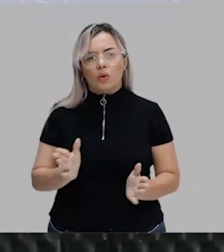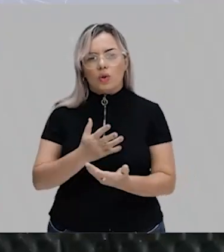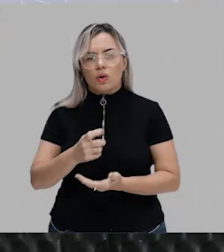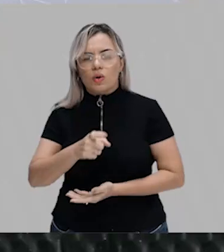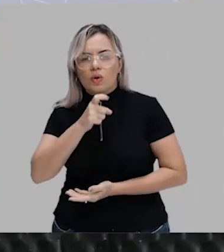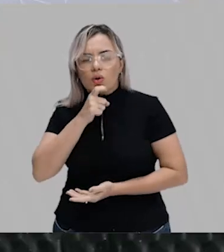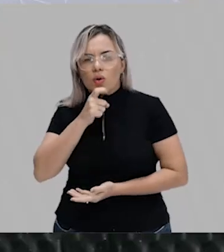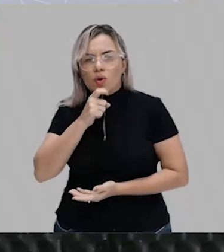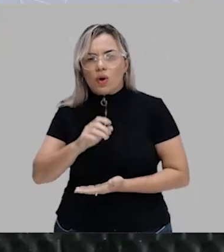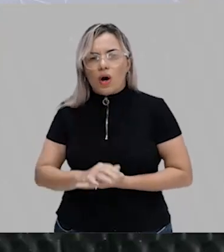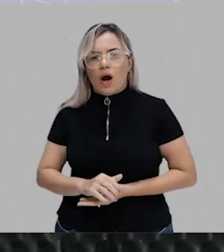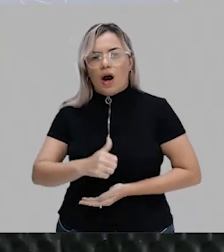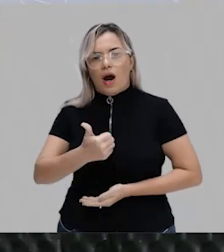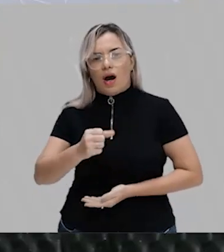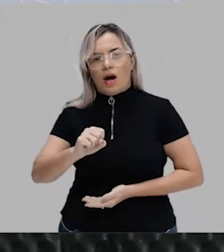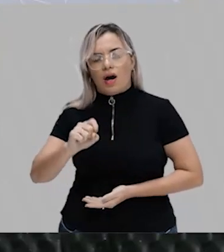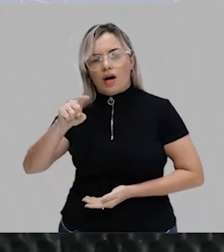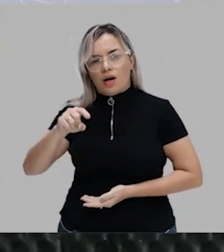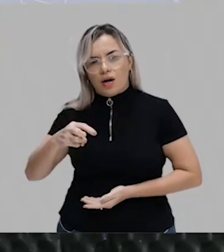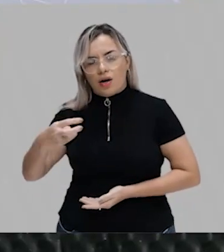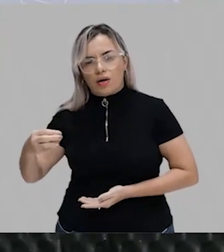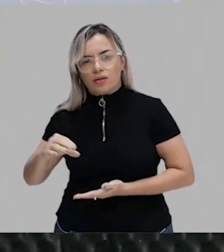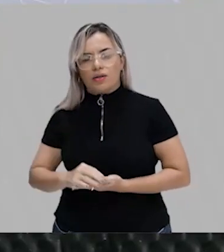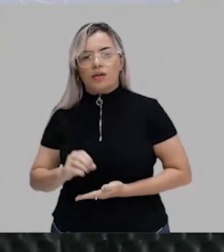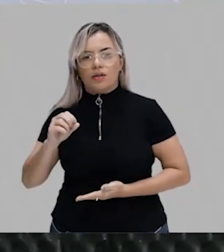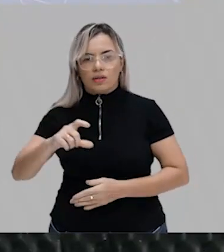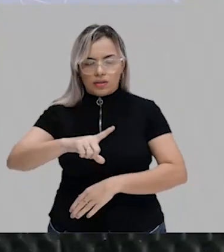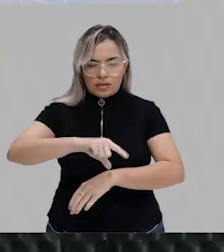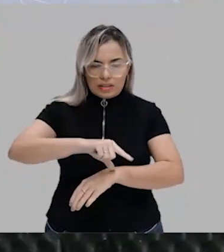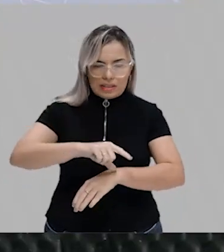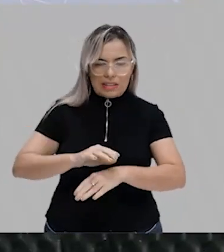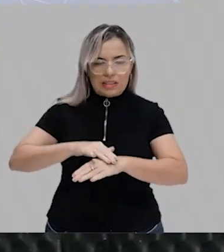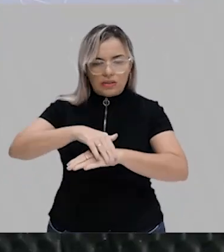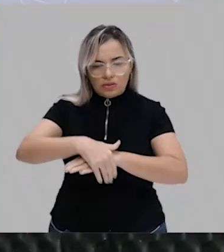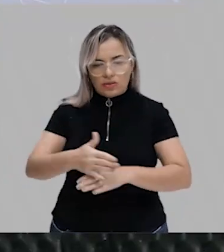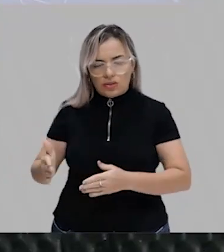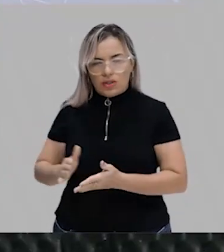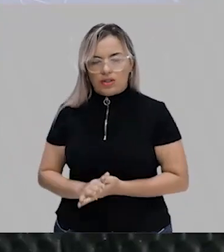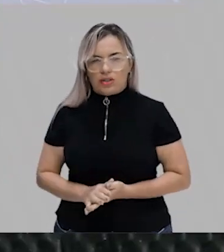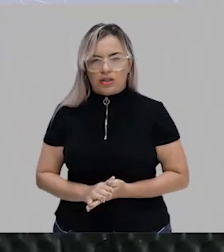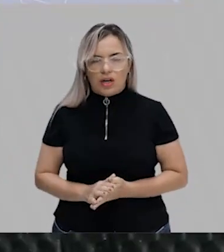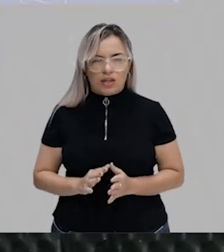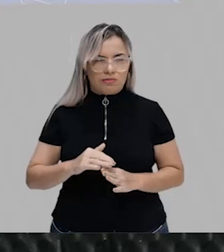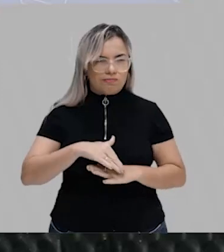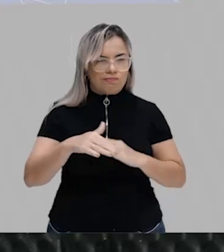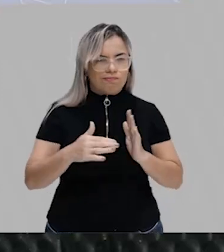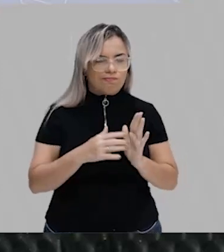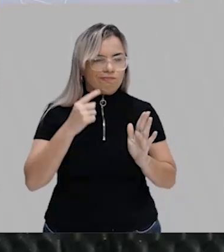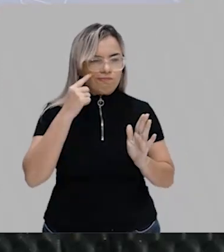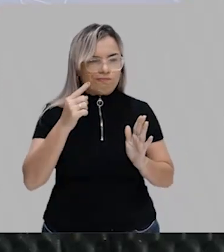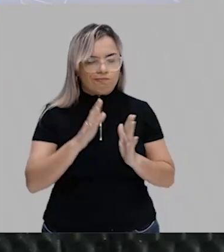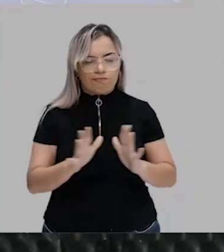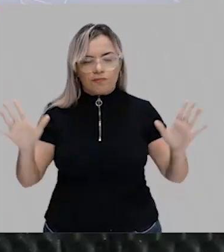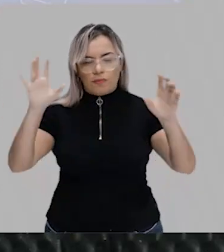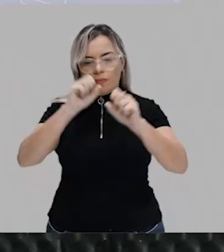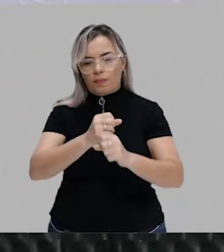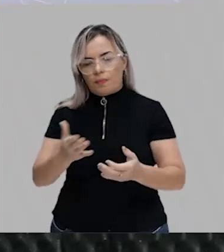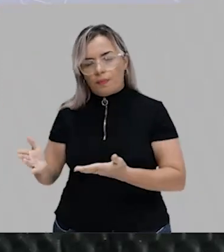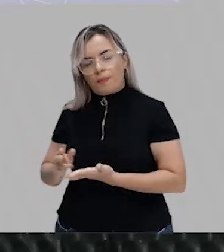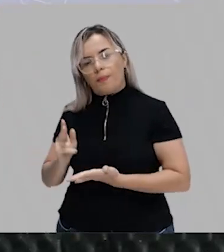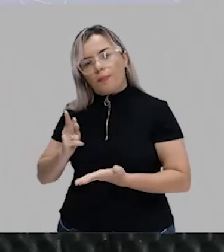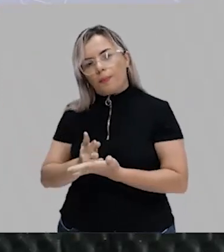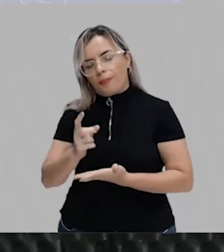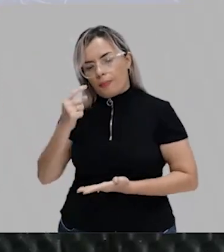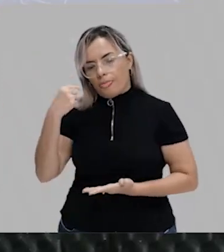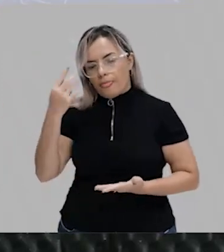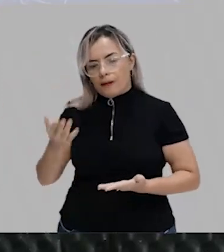vê que está tudo escuro. Então, buenas noches. Hola, que tal está? Oi, tudo bem?